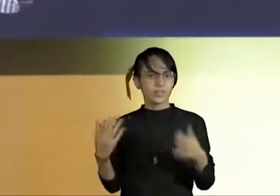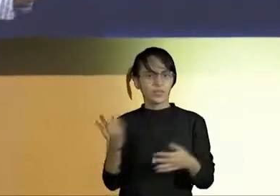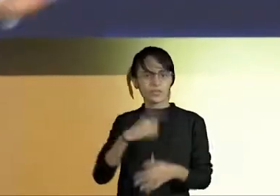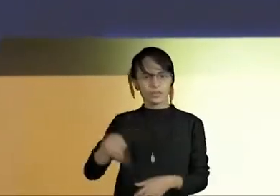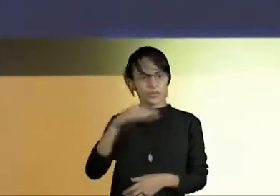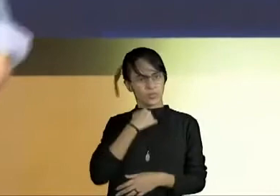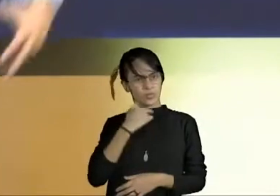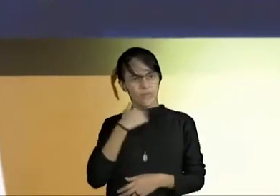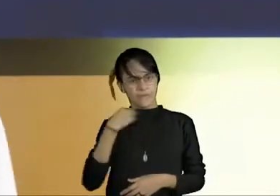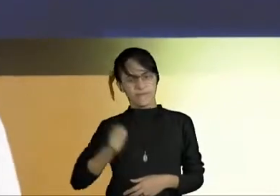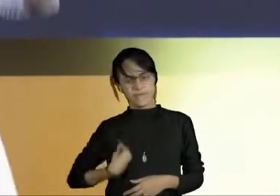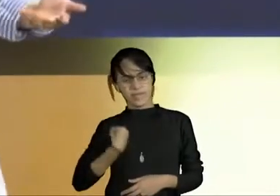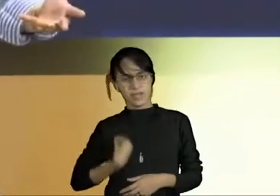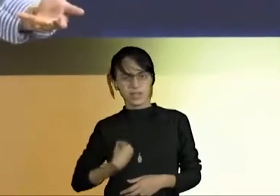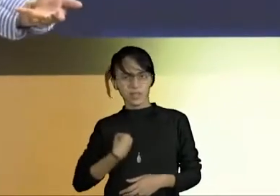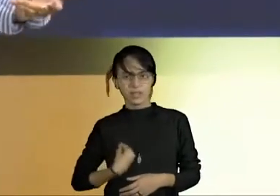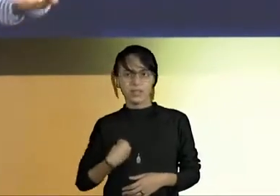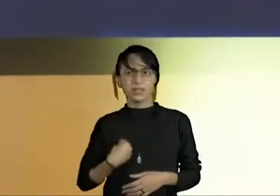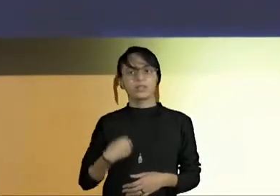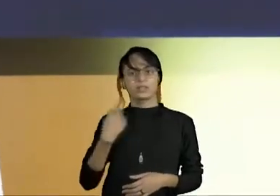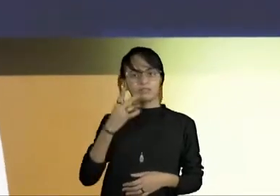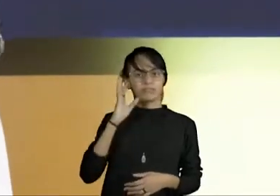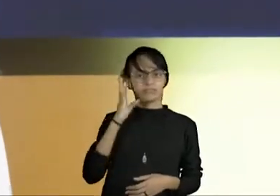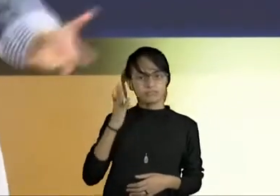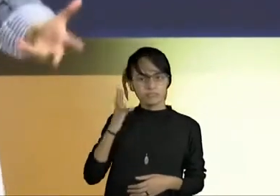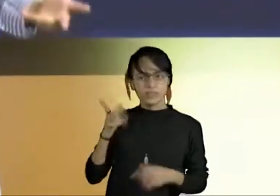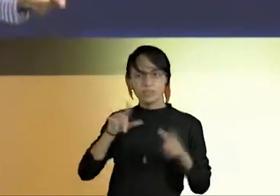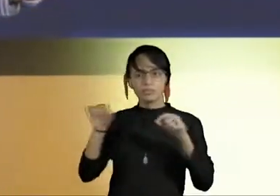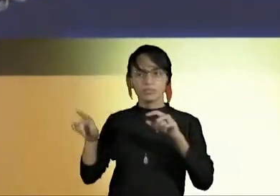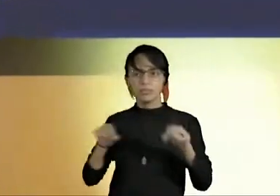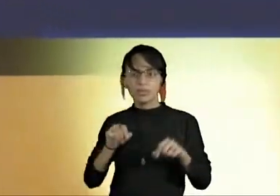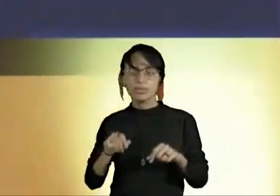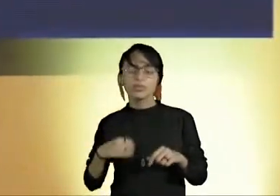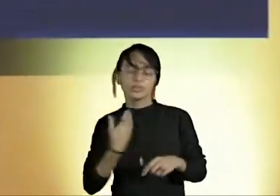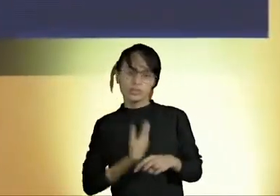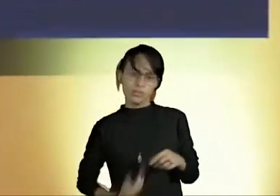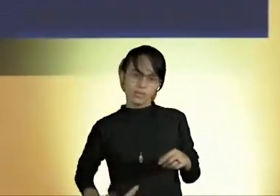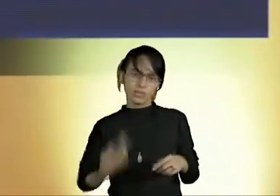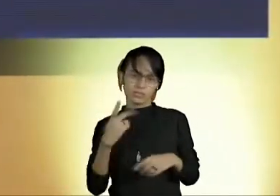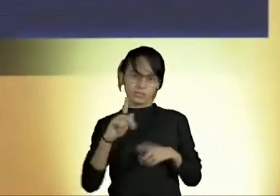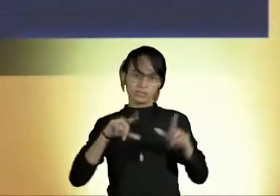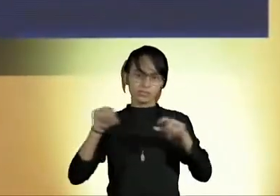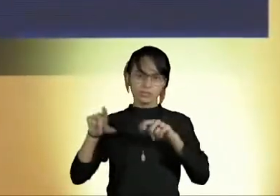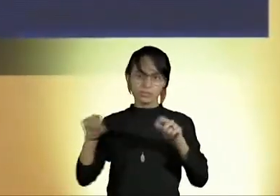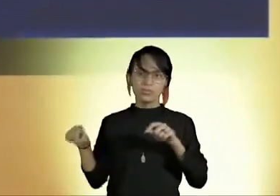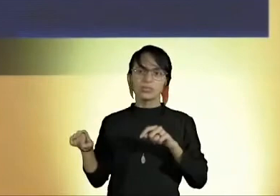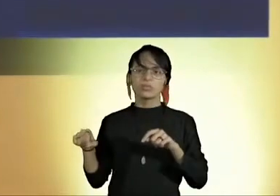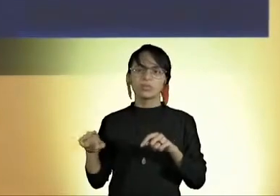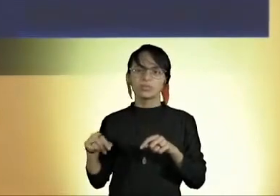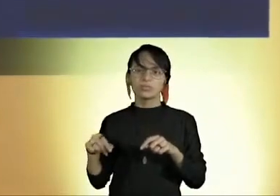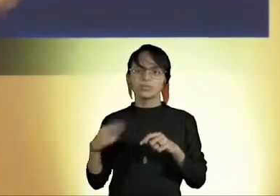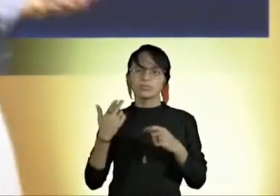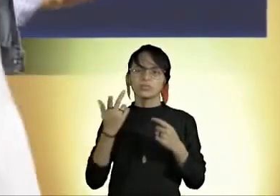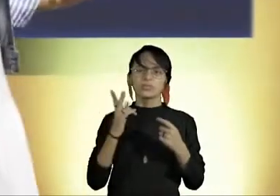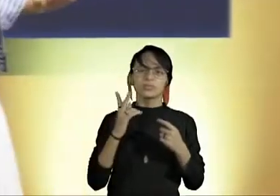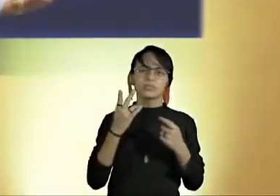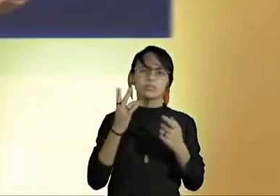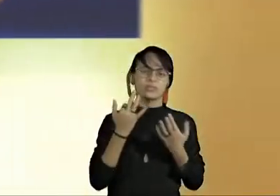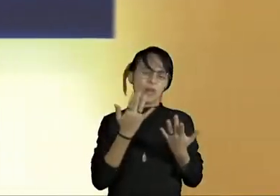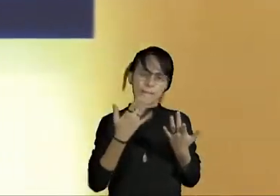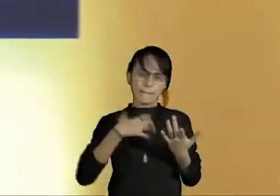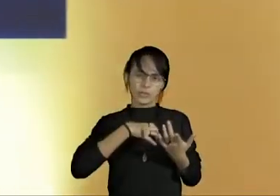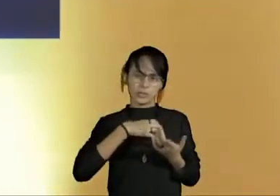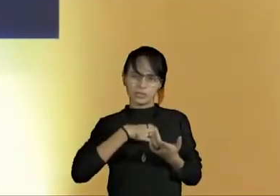uma vida onde as suas decisões e o governo das suas decisões esteja na mão dos seus sentimentos. E o que é que